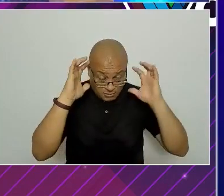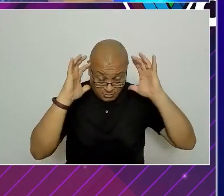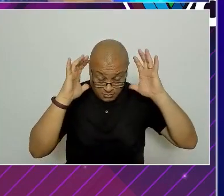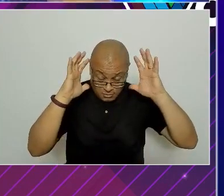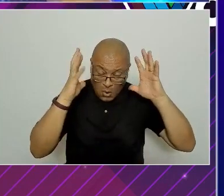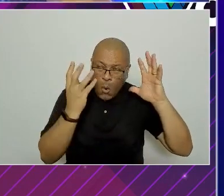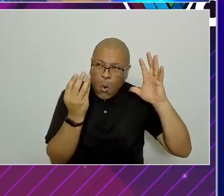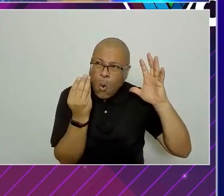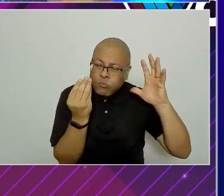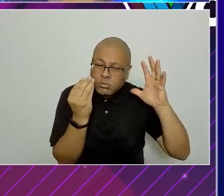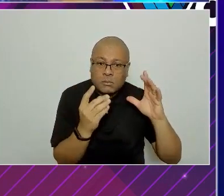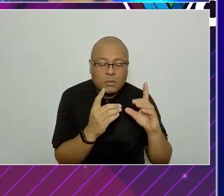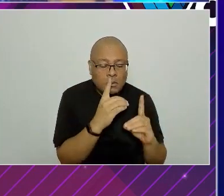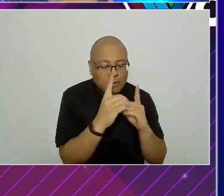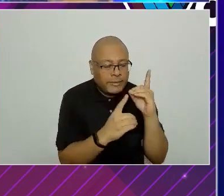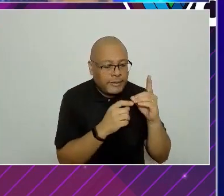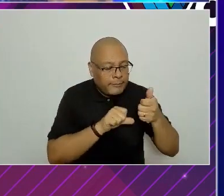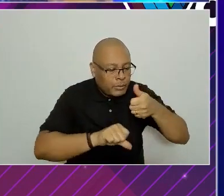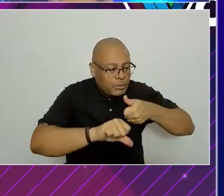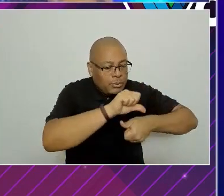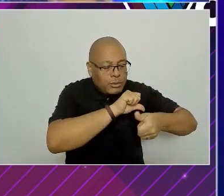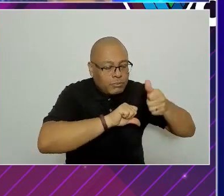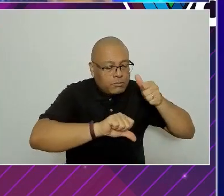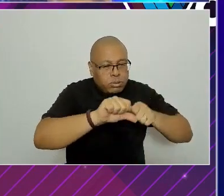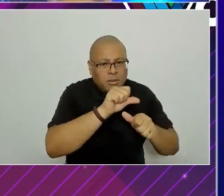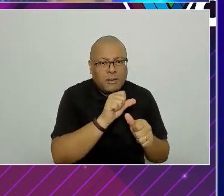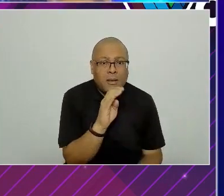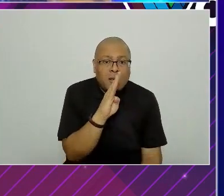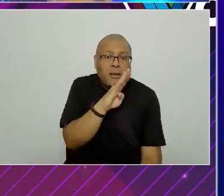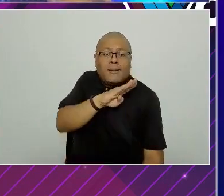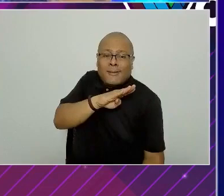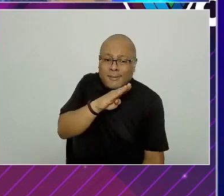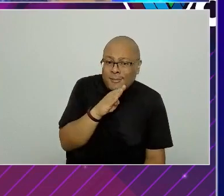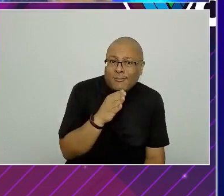ser uma dinâmica, então, pensando nessa quantidade